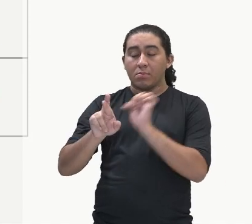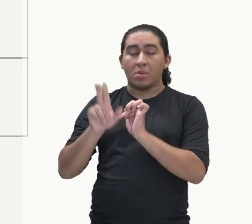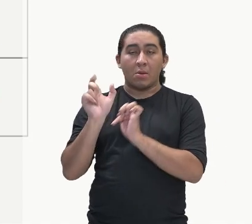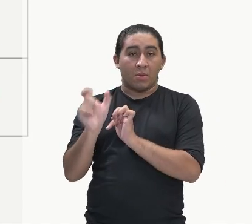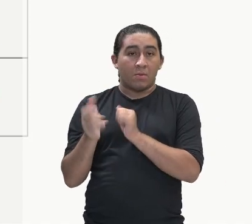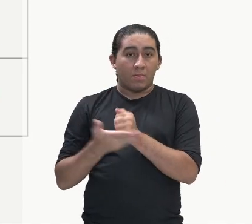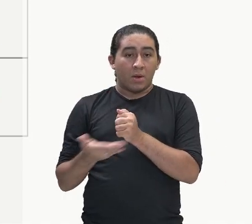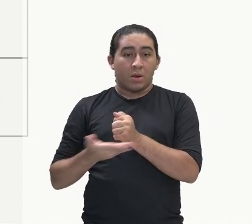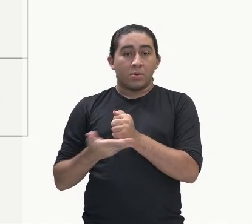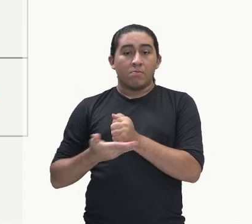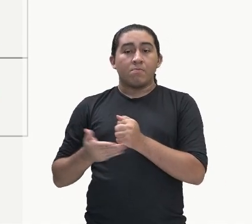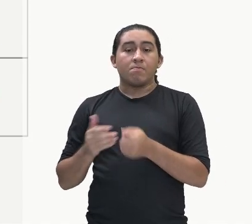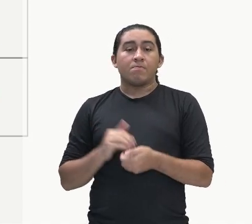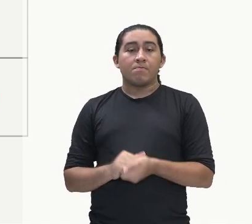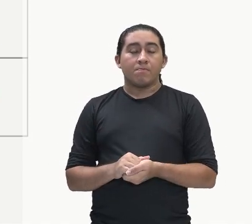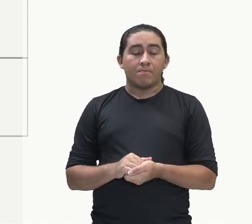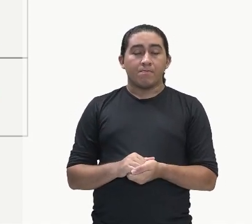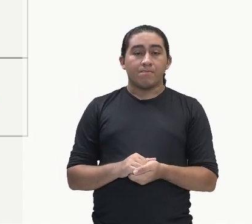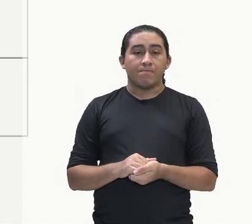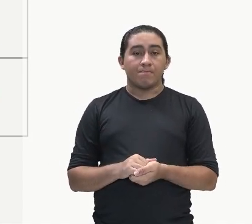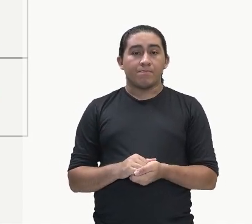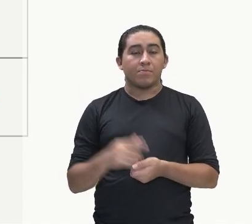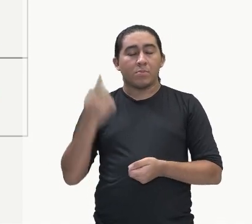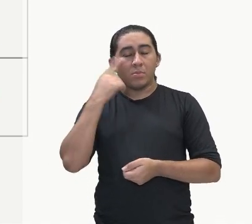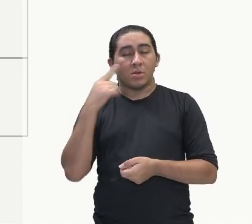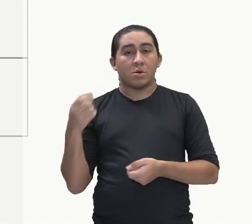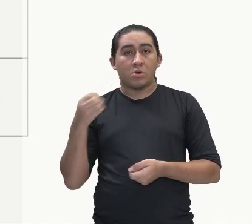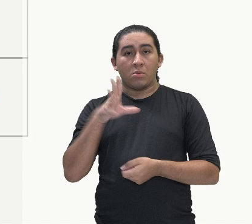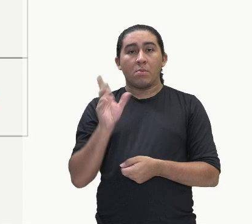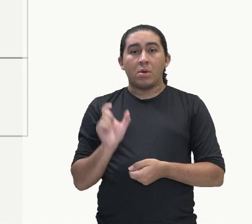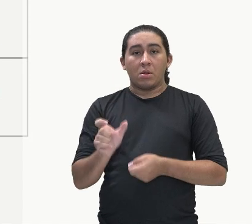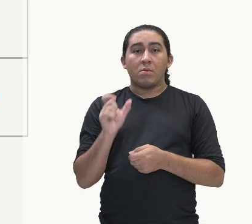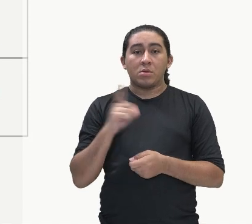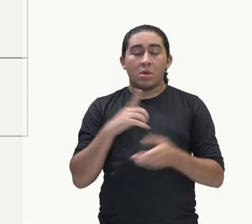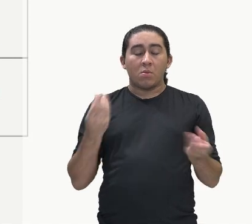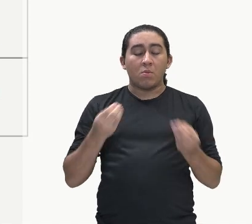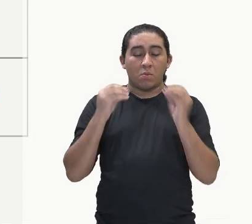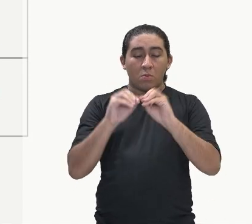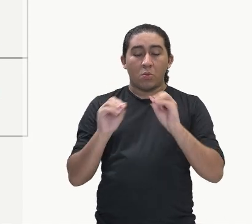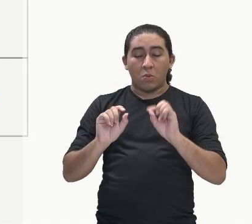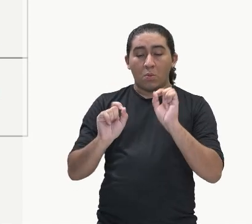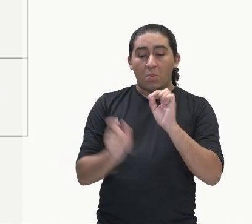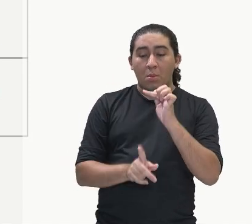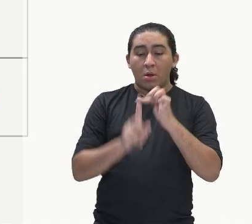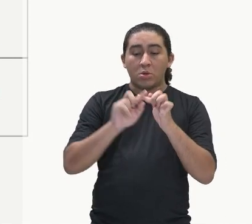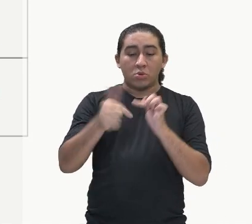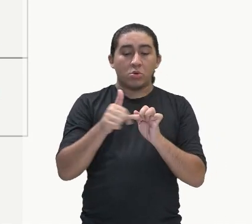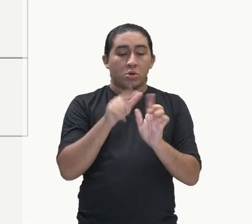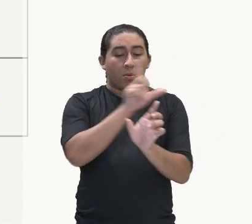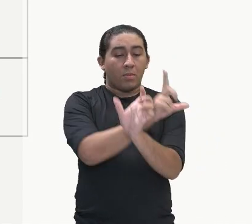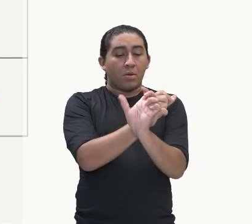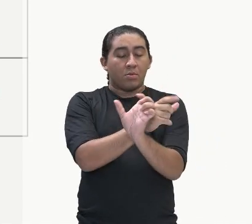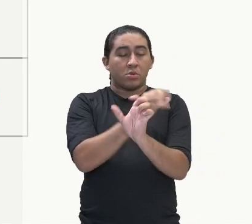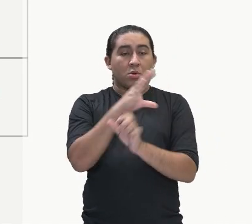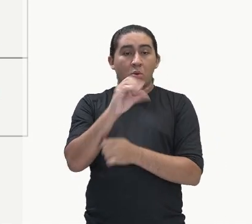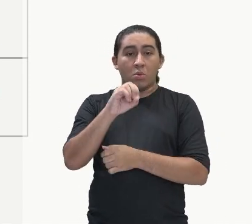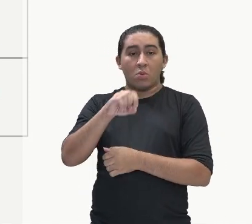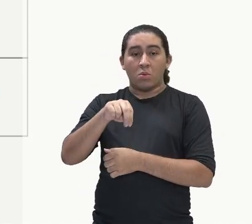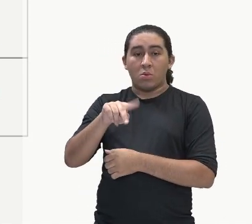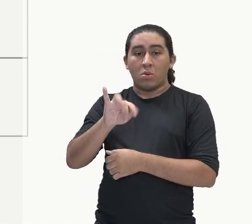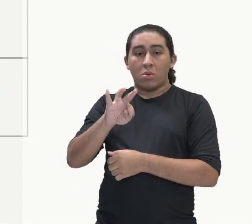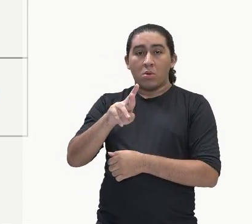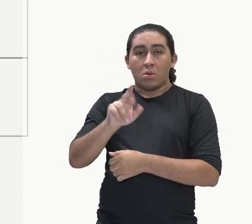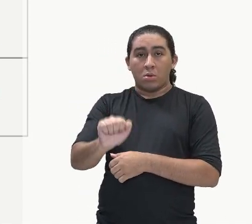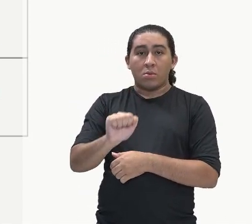quis, né, criar uma nova palavra e acrescentou o prefixo, contra. Já forma